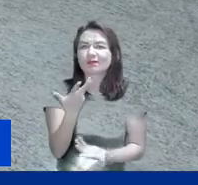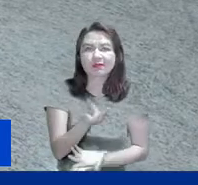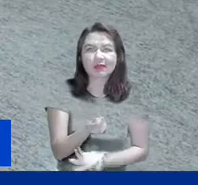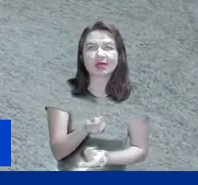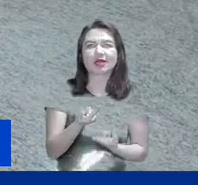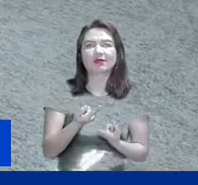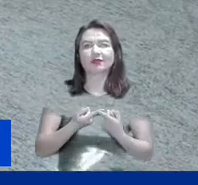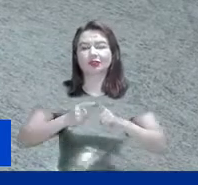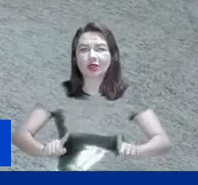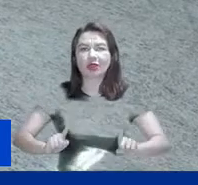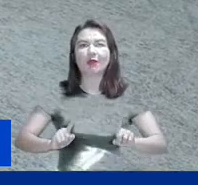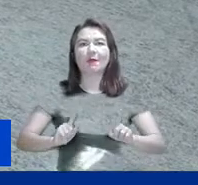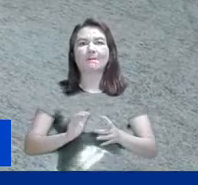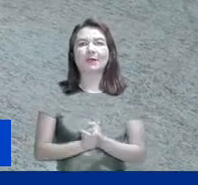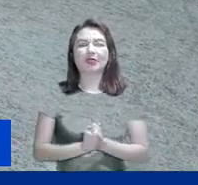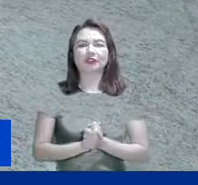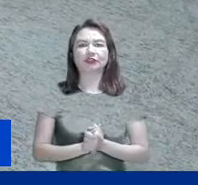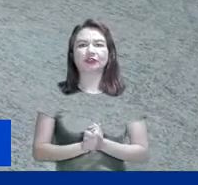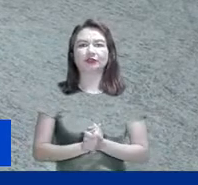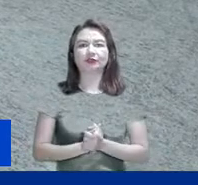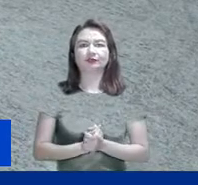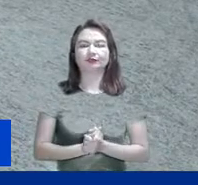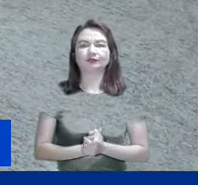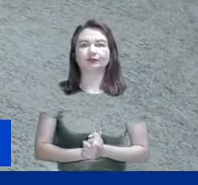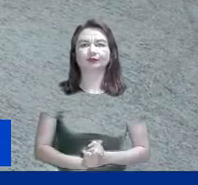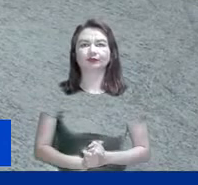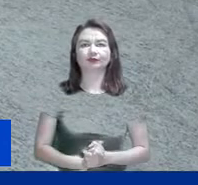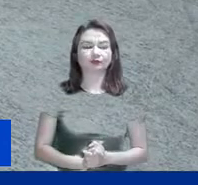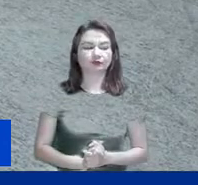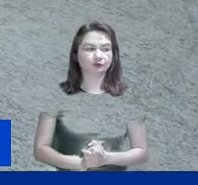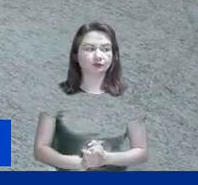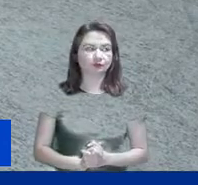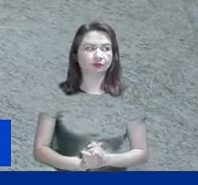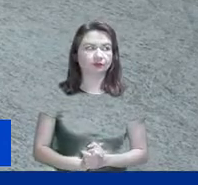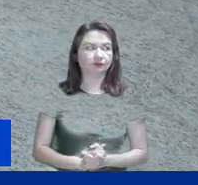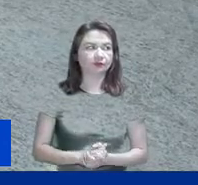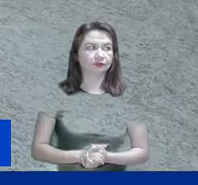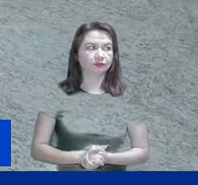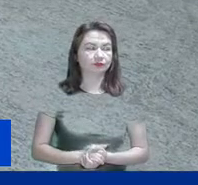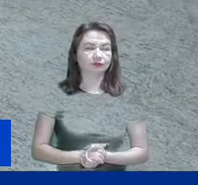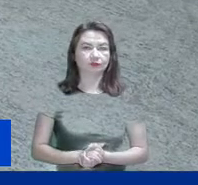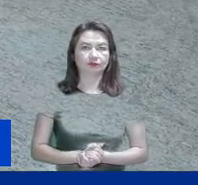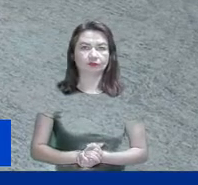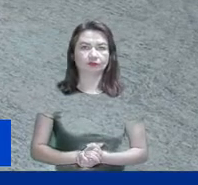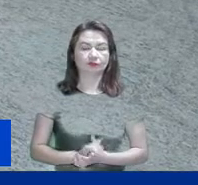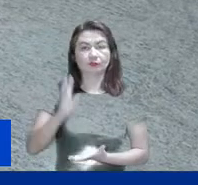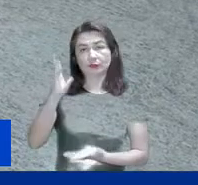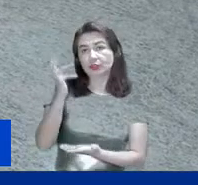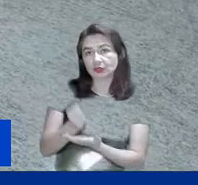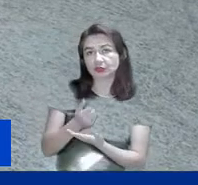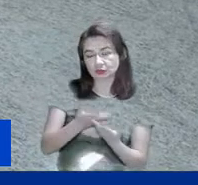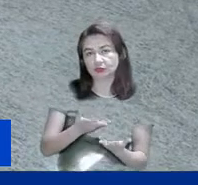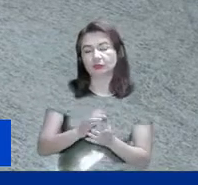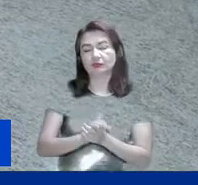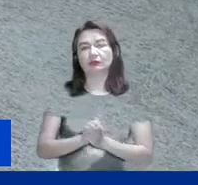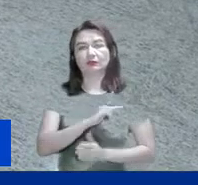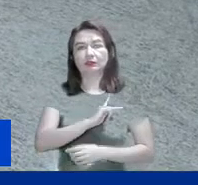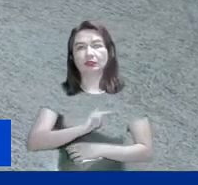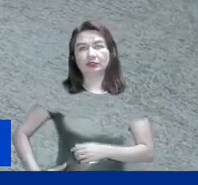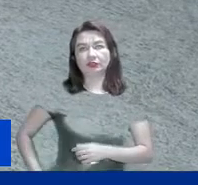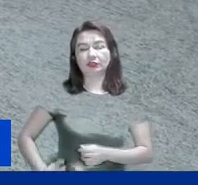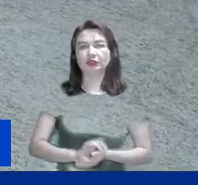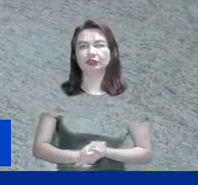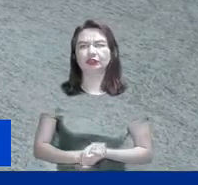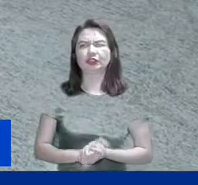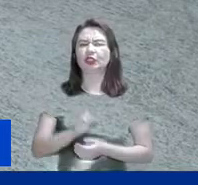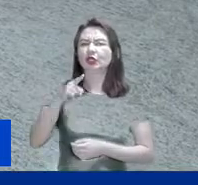em itinerância, presidente. Então, eu decide a data que seria. A próxima sessão